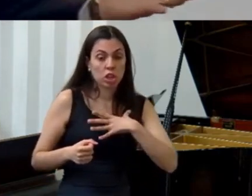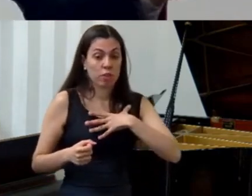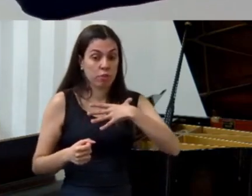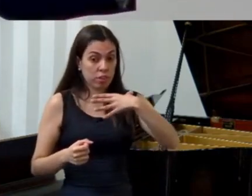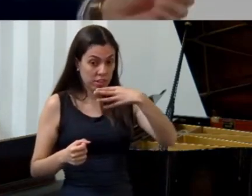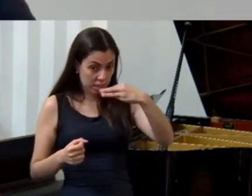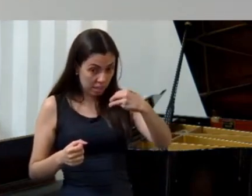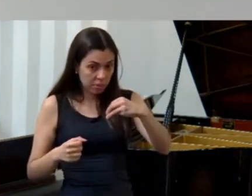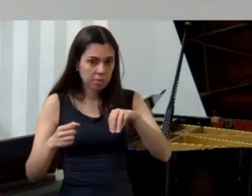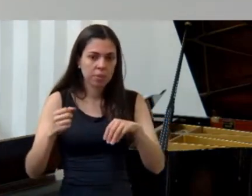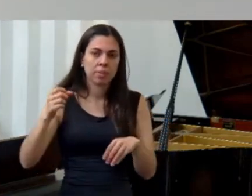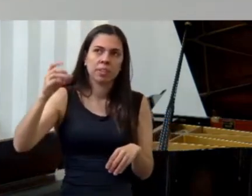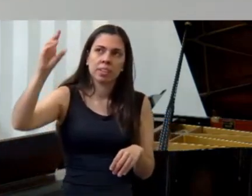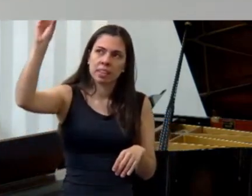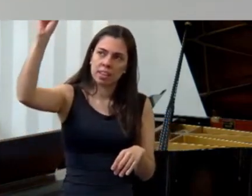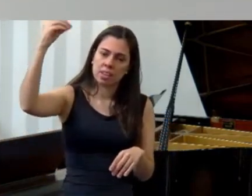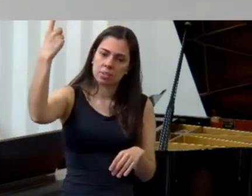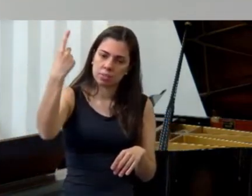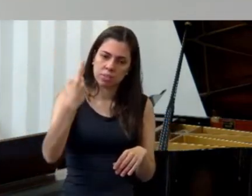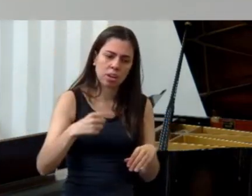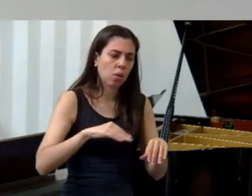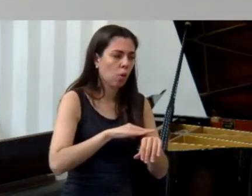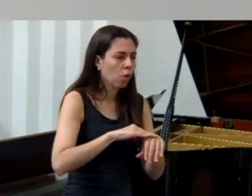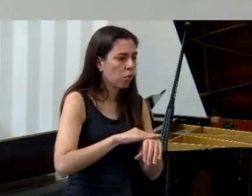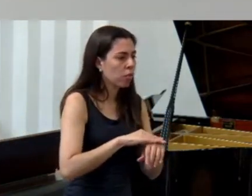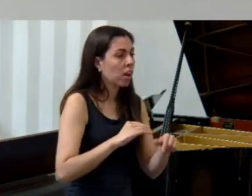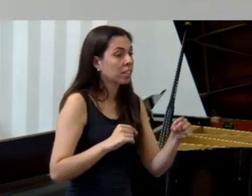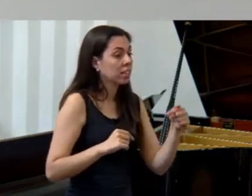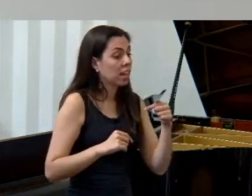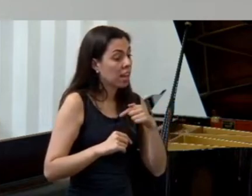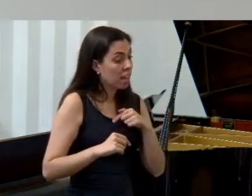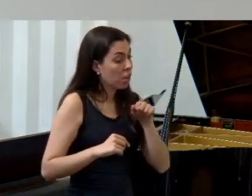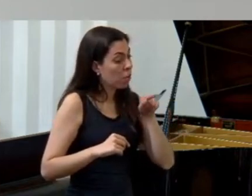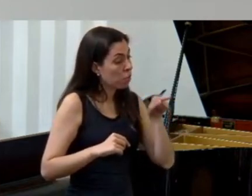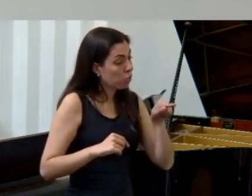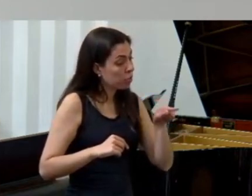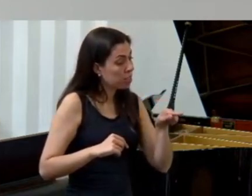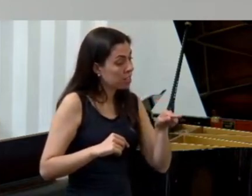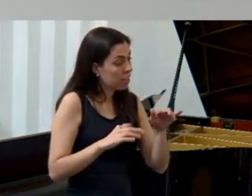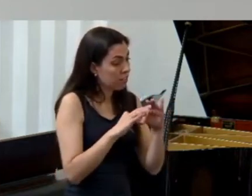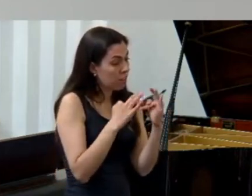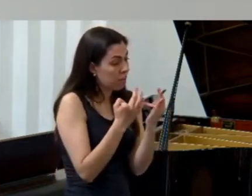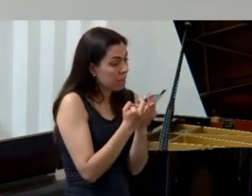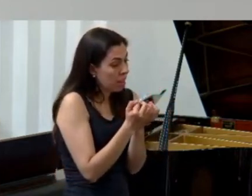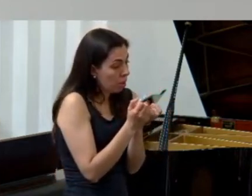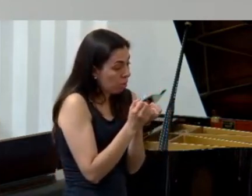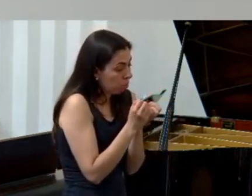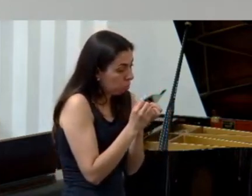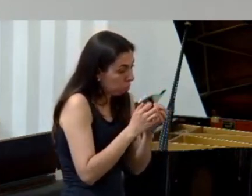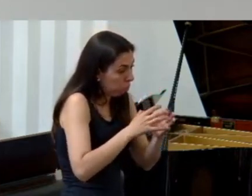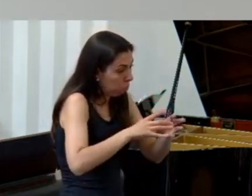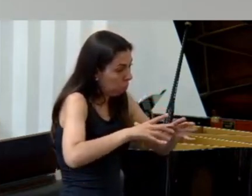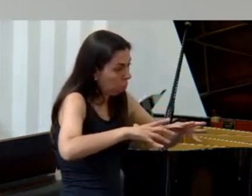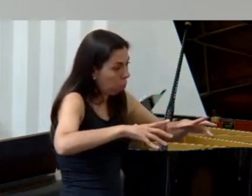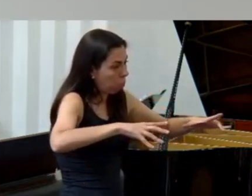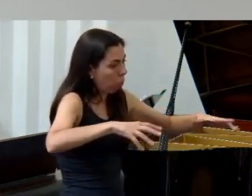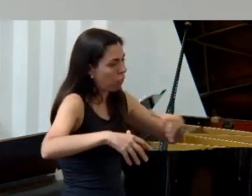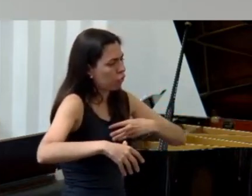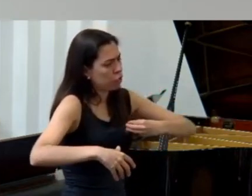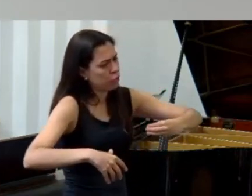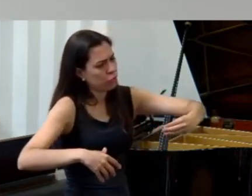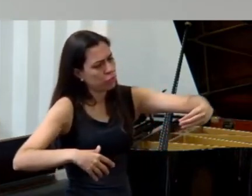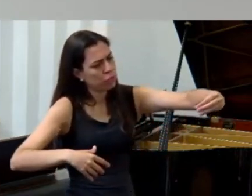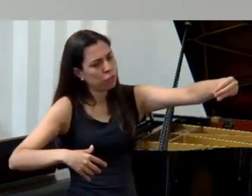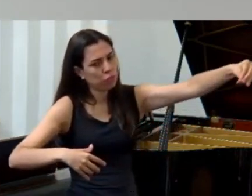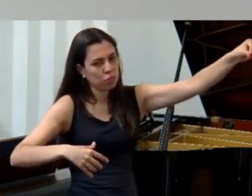algo muito maior que Deus está fazendo, e isso não é sobre nós, não é minha história.